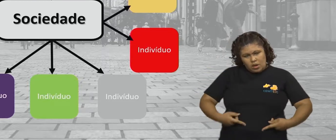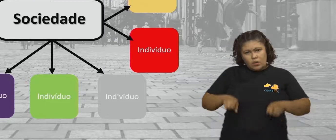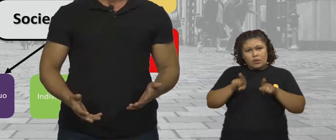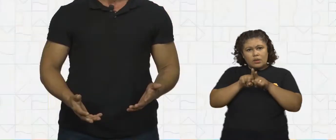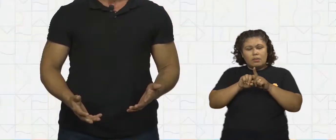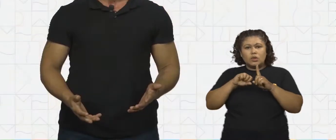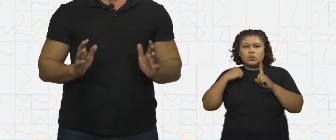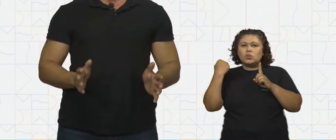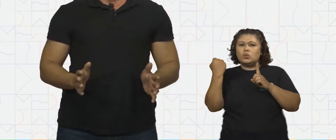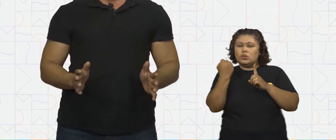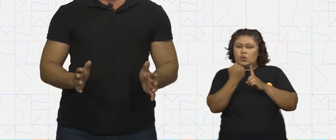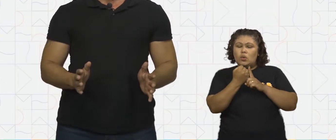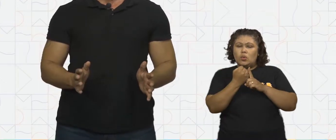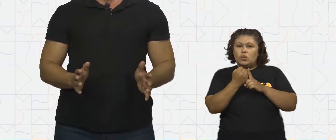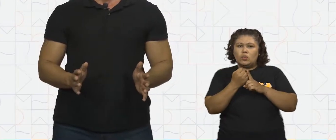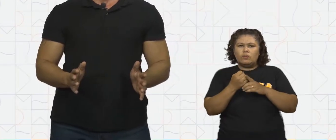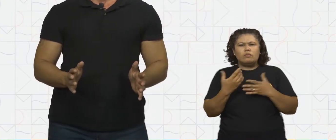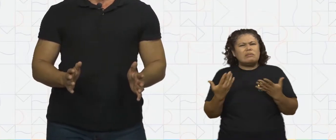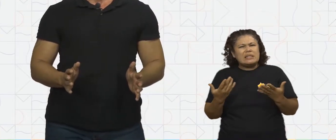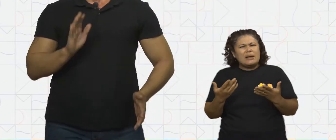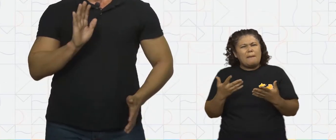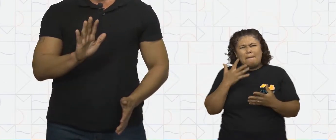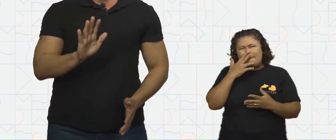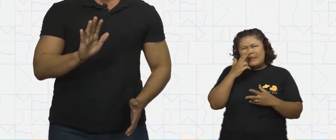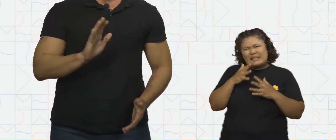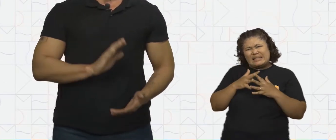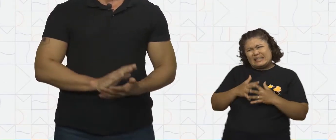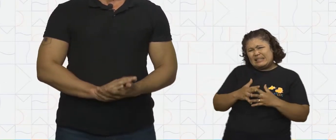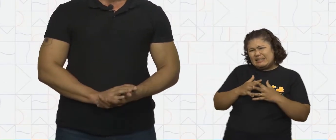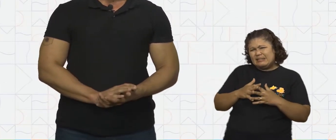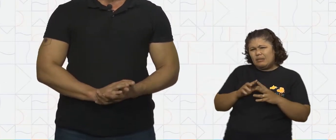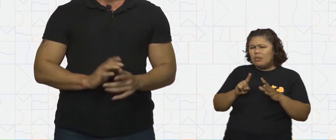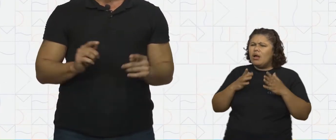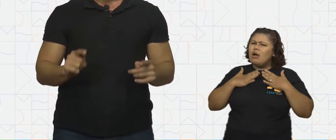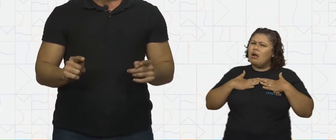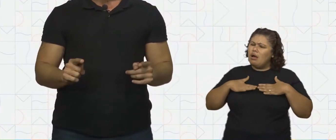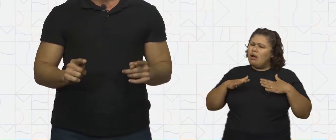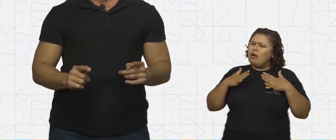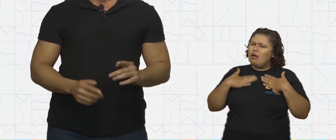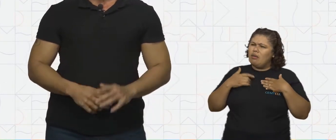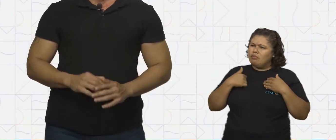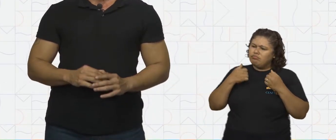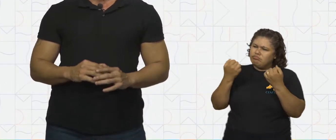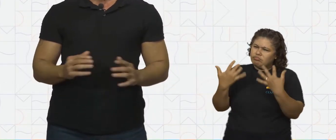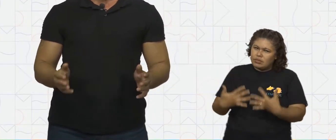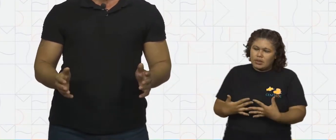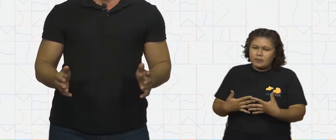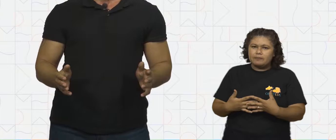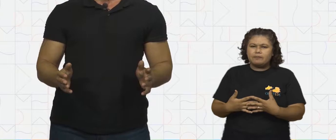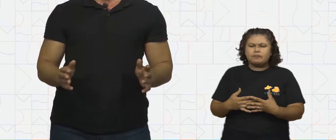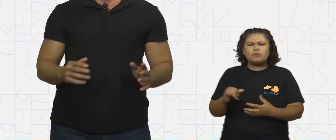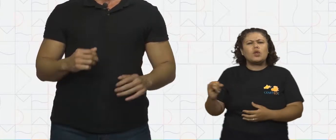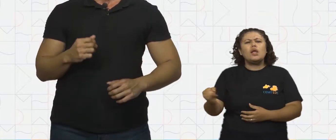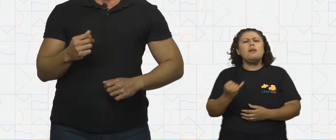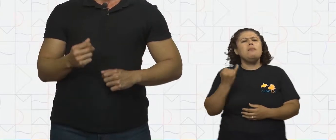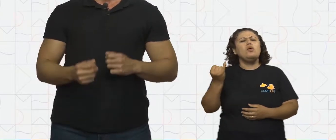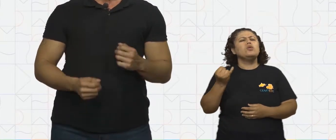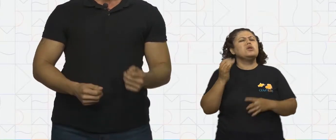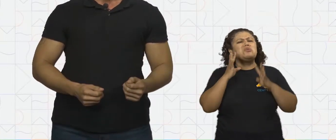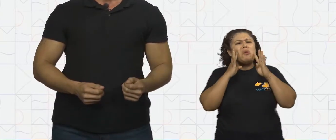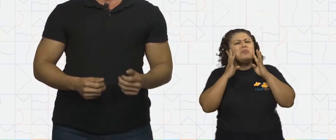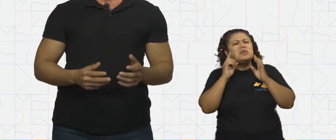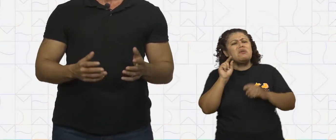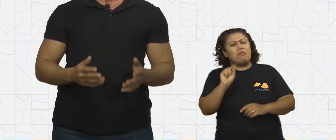de uma sociedade. Parece um pouco complicado, não é? Mas calma, não precisa se preocupar agora. O importante nesse momento é entender